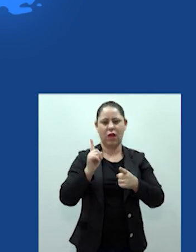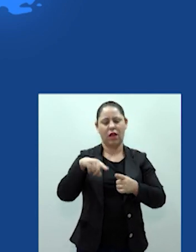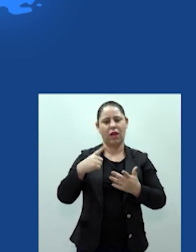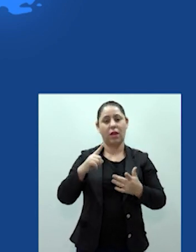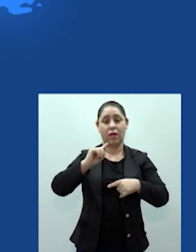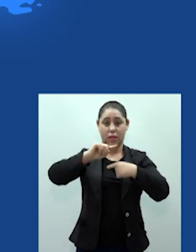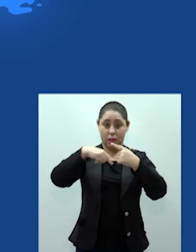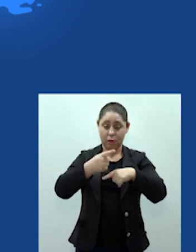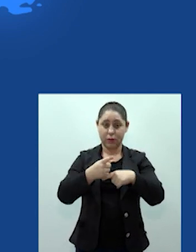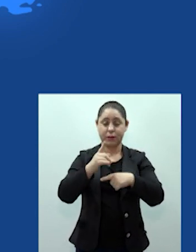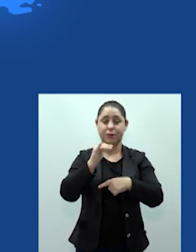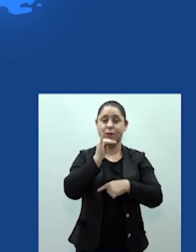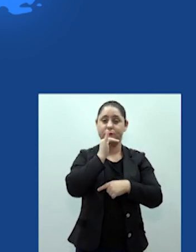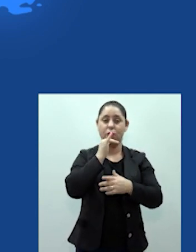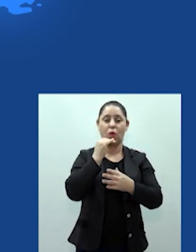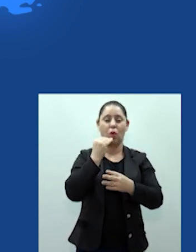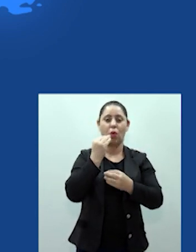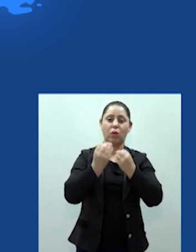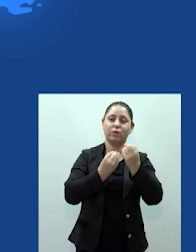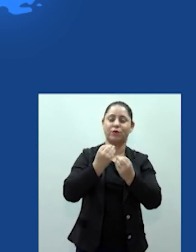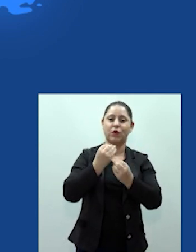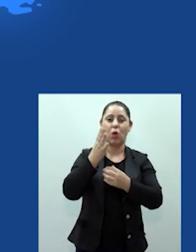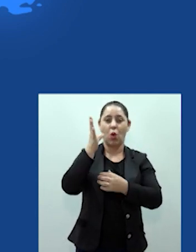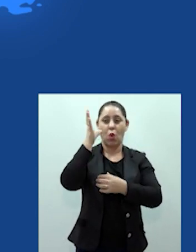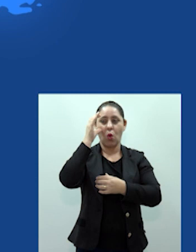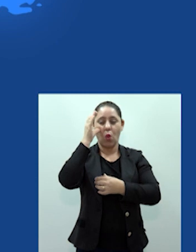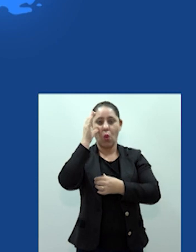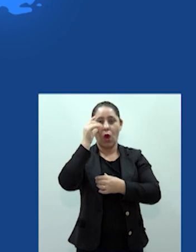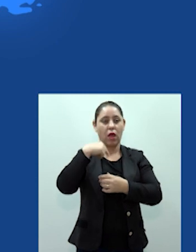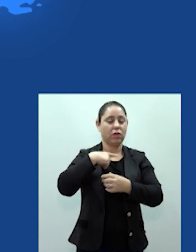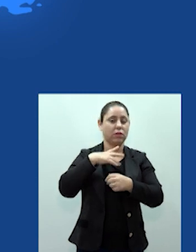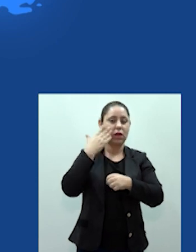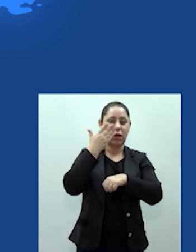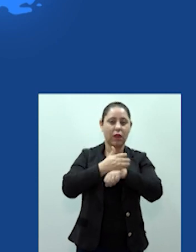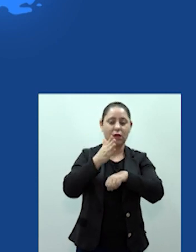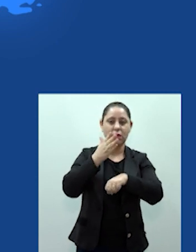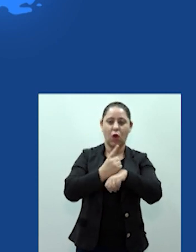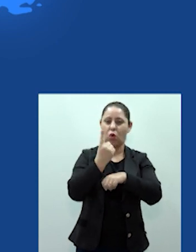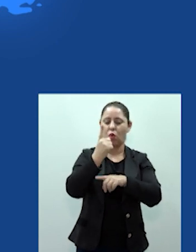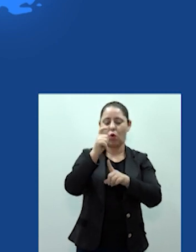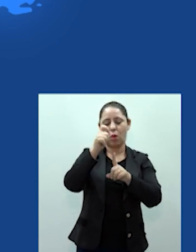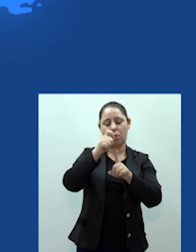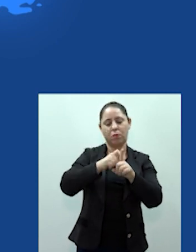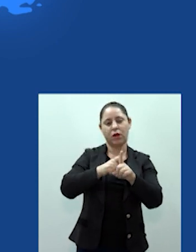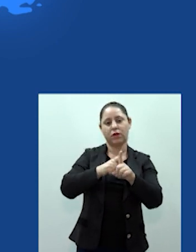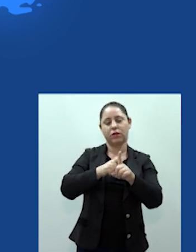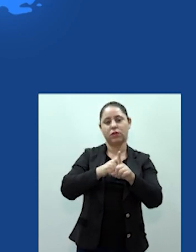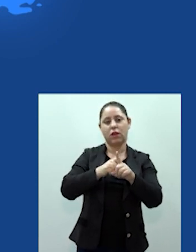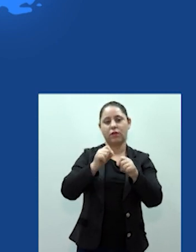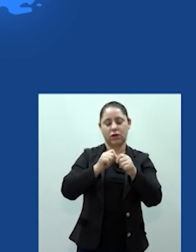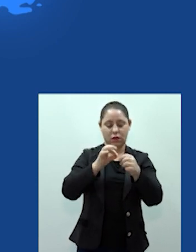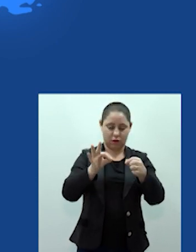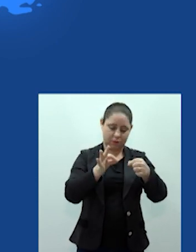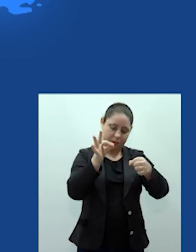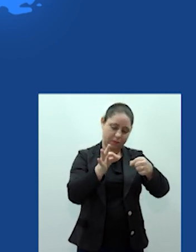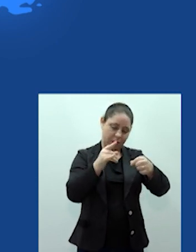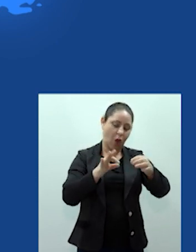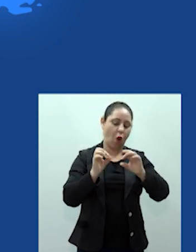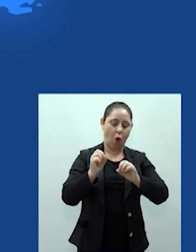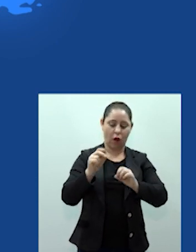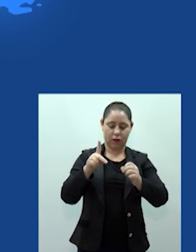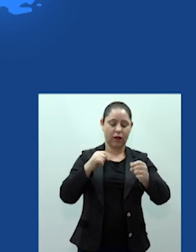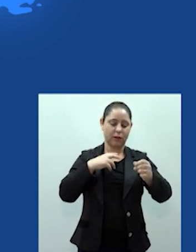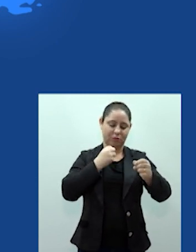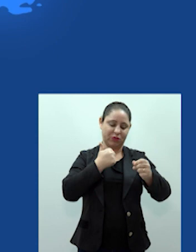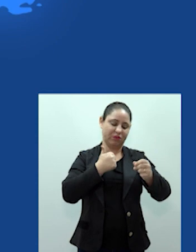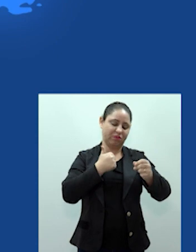Então, depois de como eu sempre fui muito curioso, gostei sempre de testar as coisas, depois de um mês, assim, que eu estava bordando em folha seca, eu já falei,